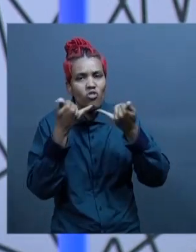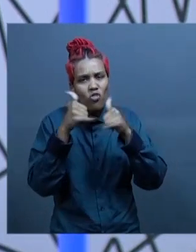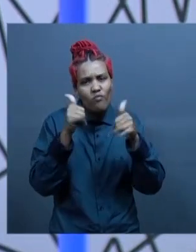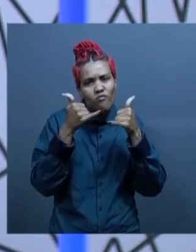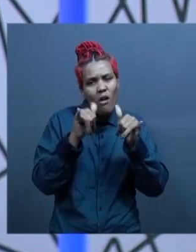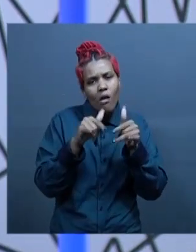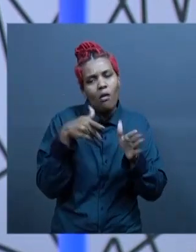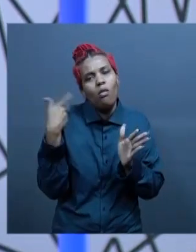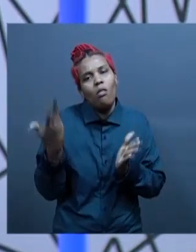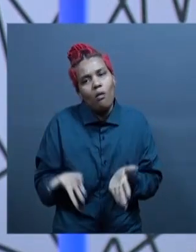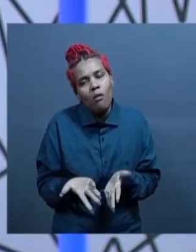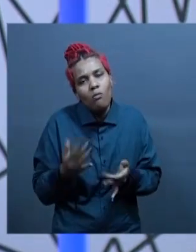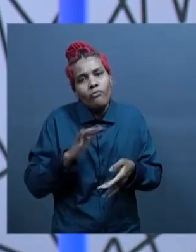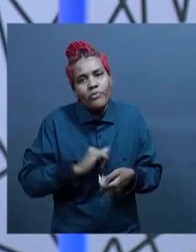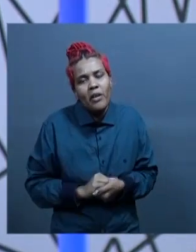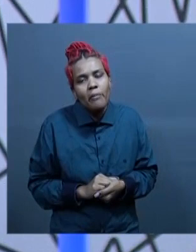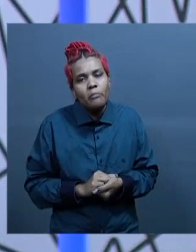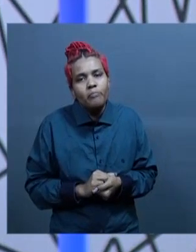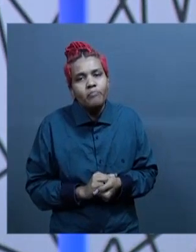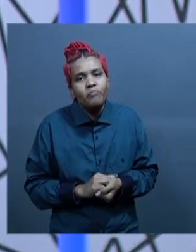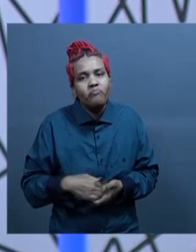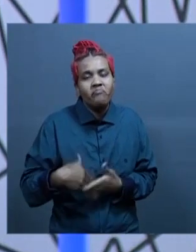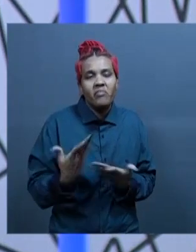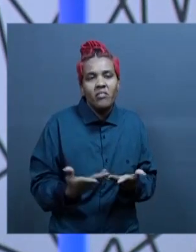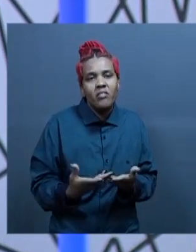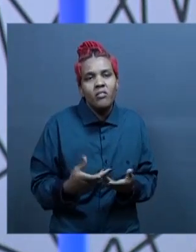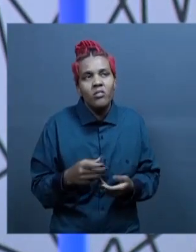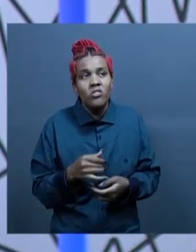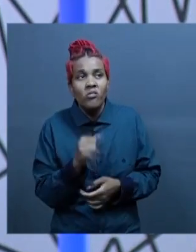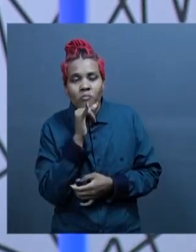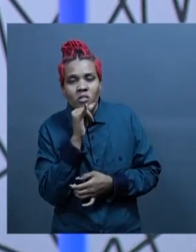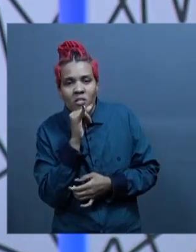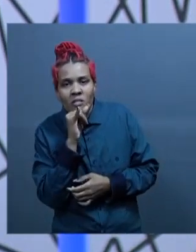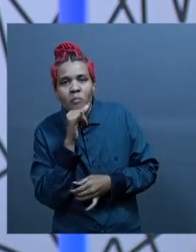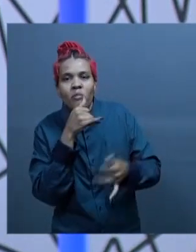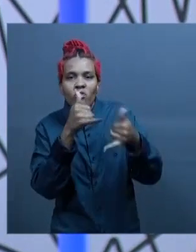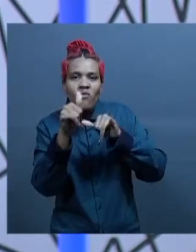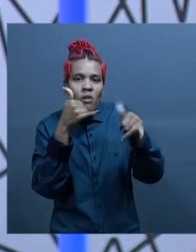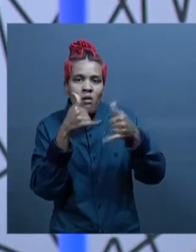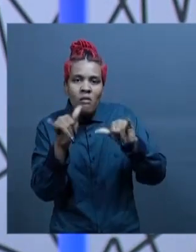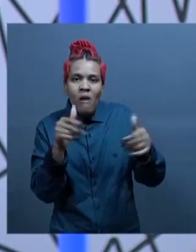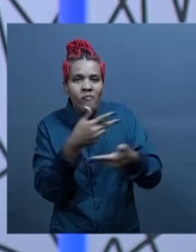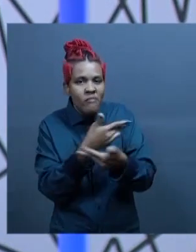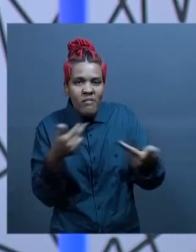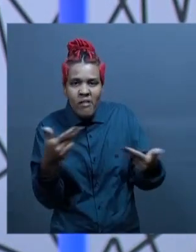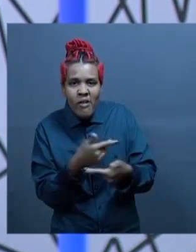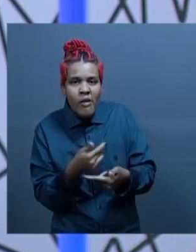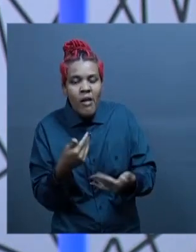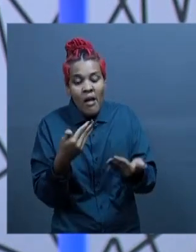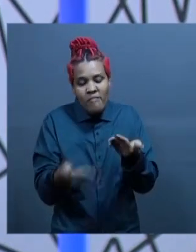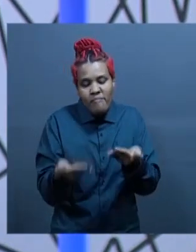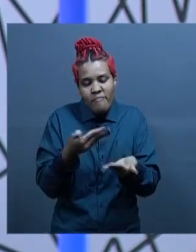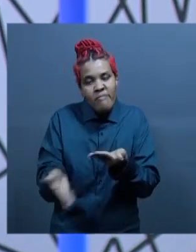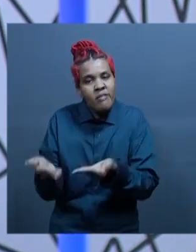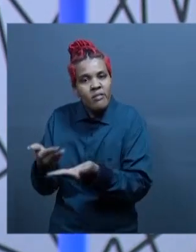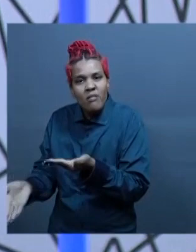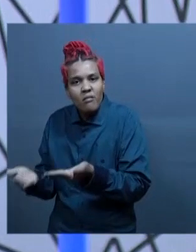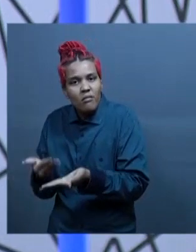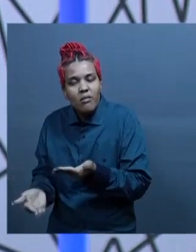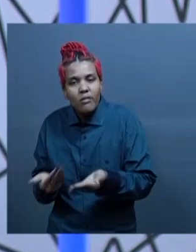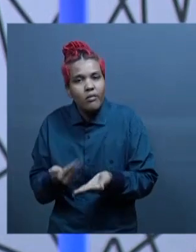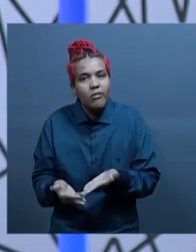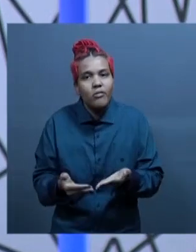mídias relacionadas à comercial mesmo divulgação de produtos elas perderam muito sentido ea força né